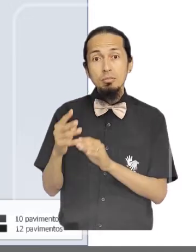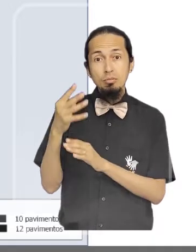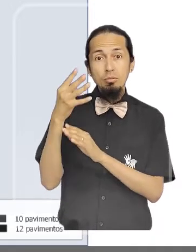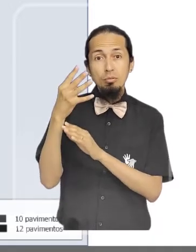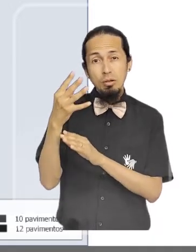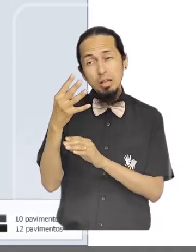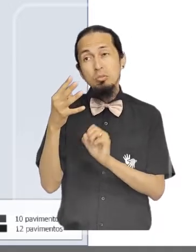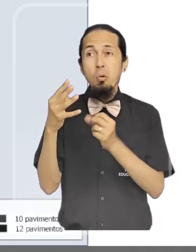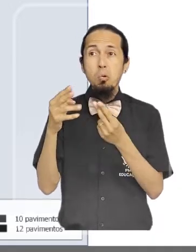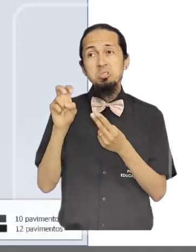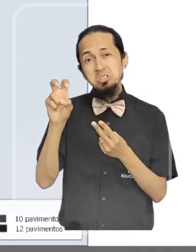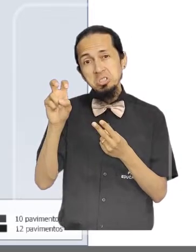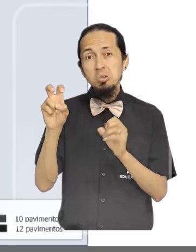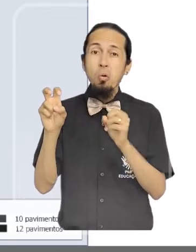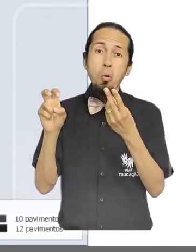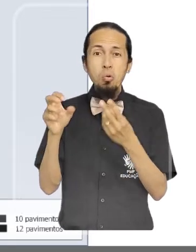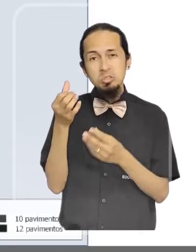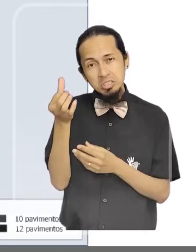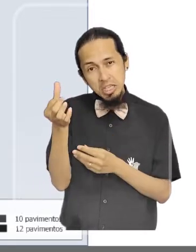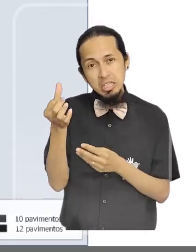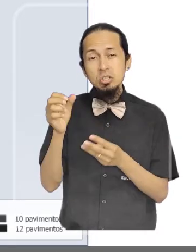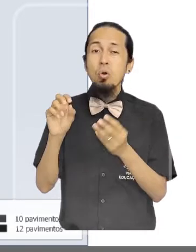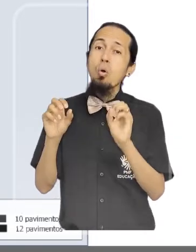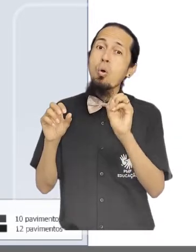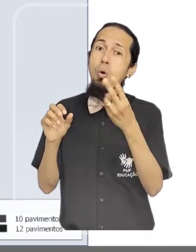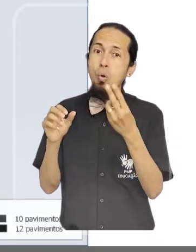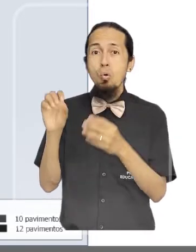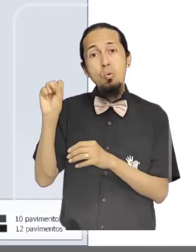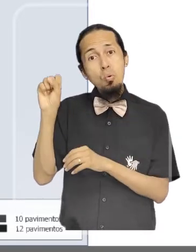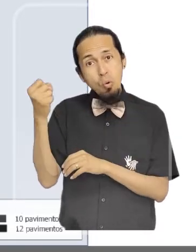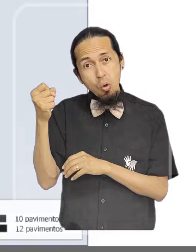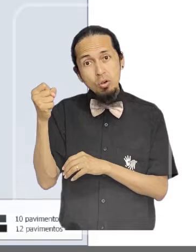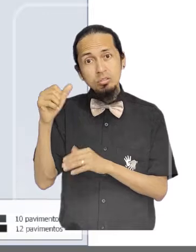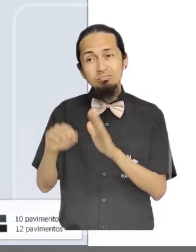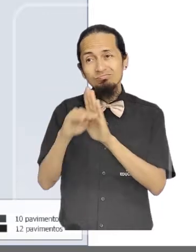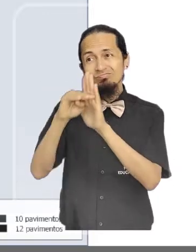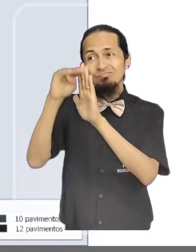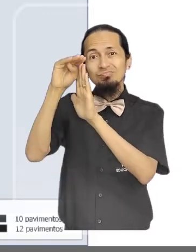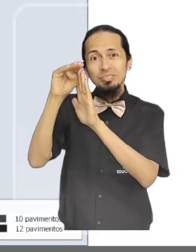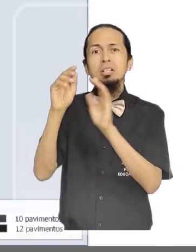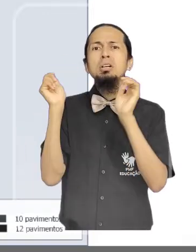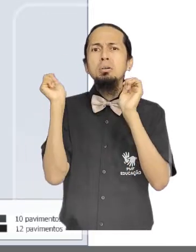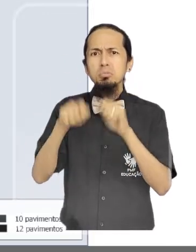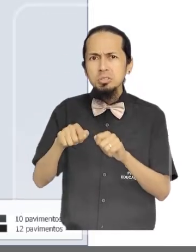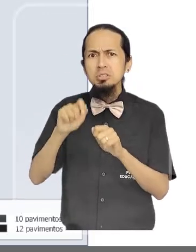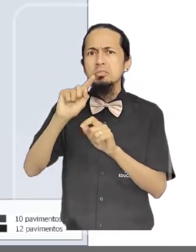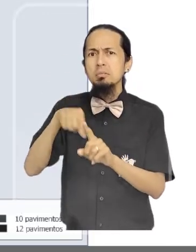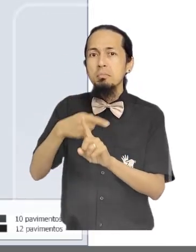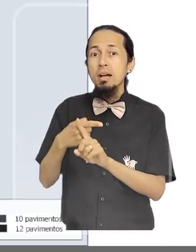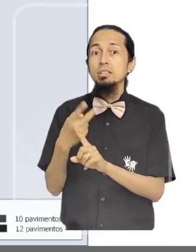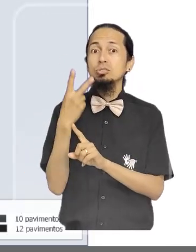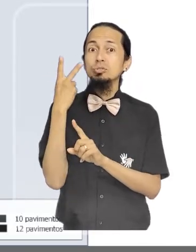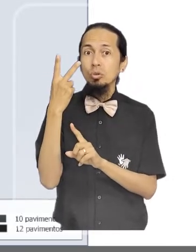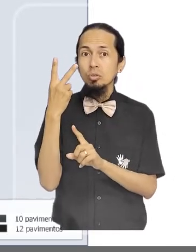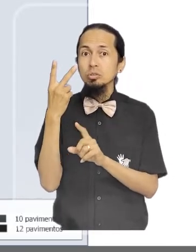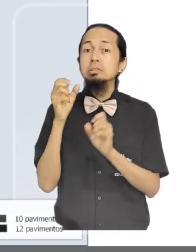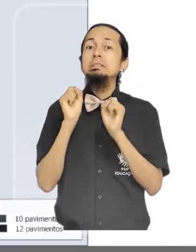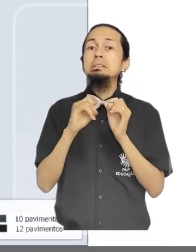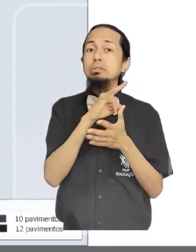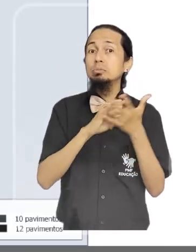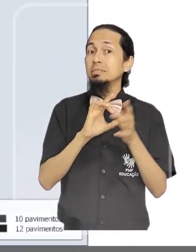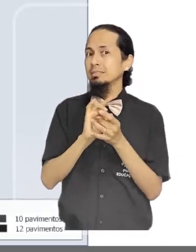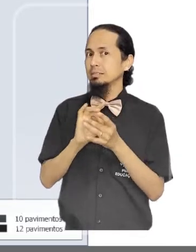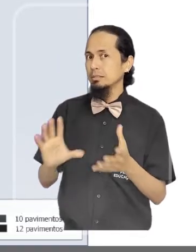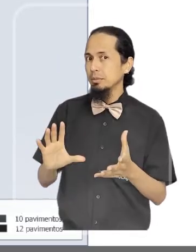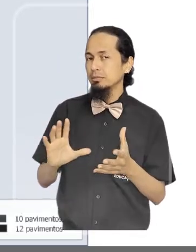máximo 4, 5, 6, 8 e 12 pavimentos poderão receber até 2